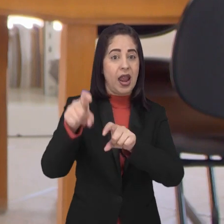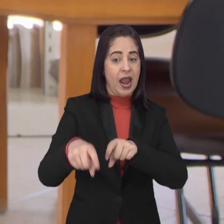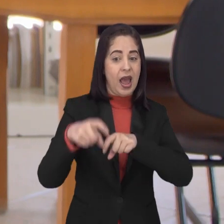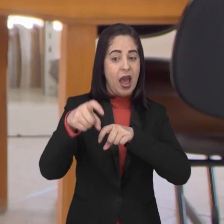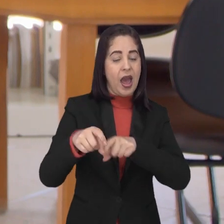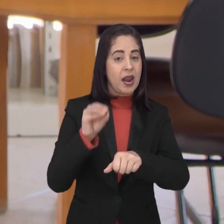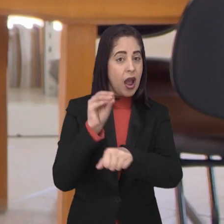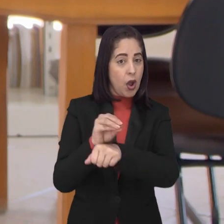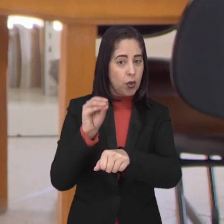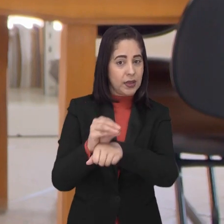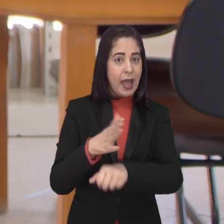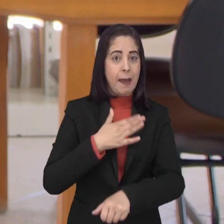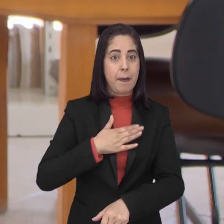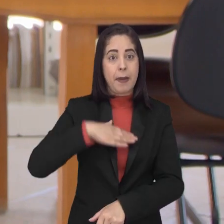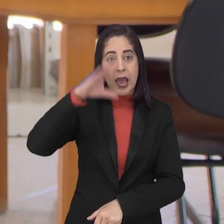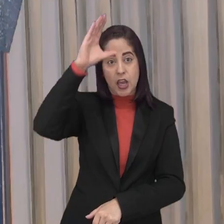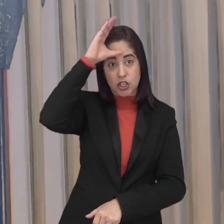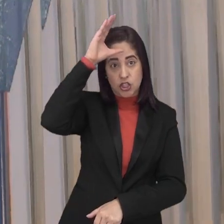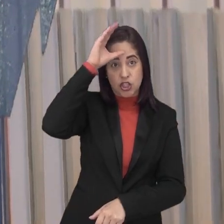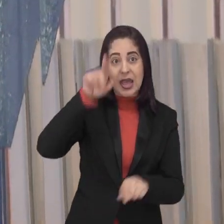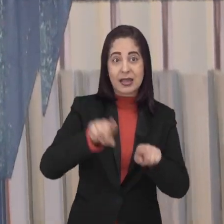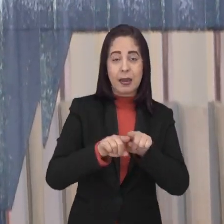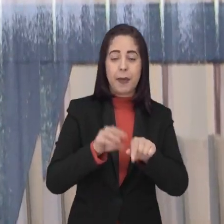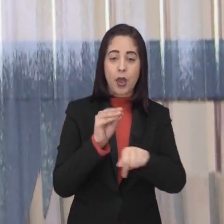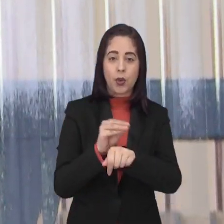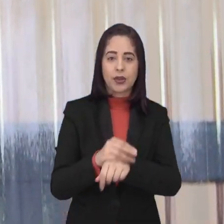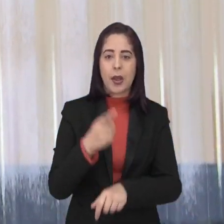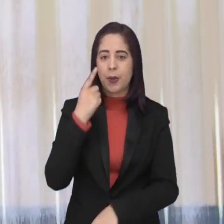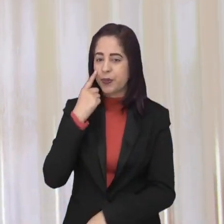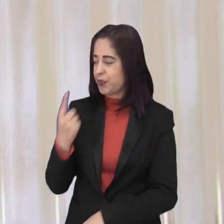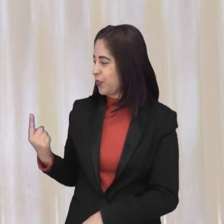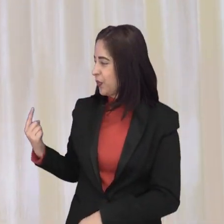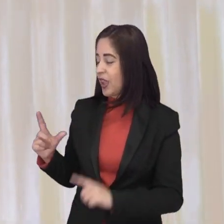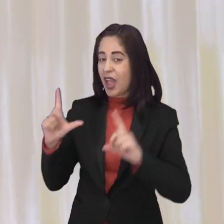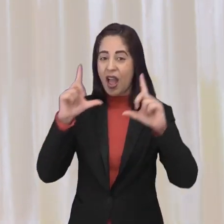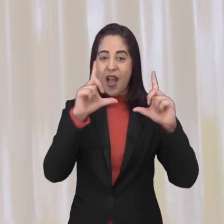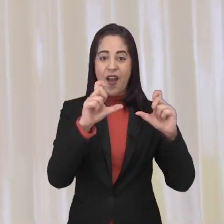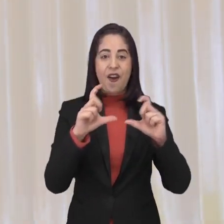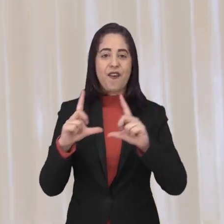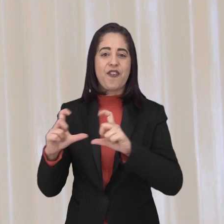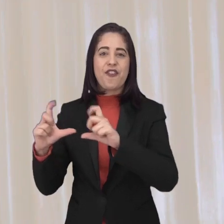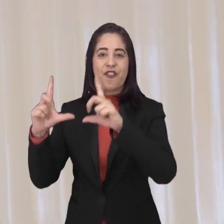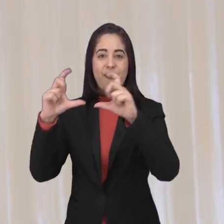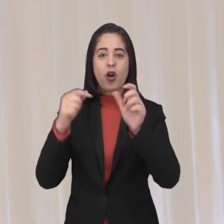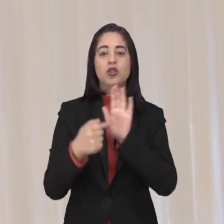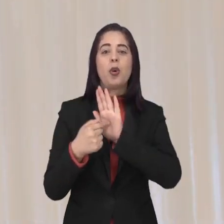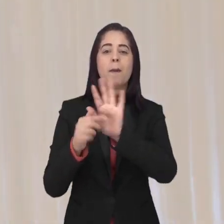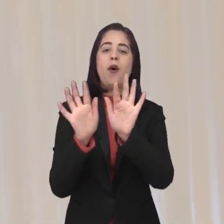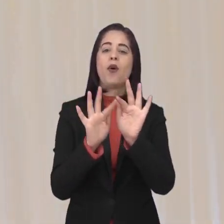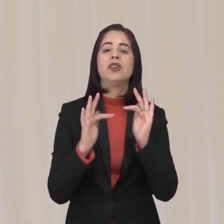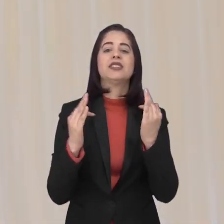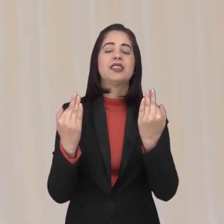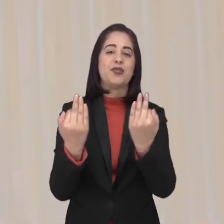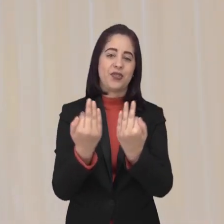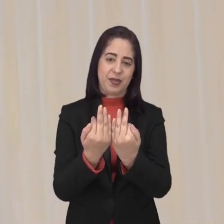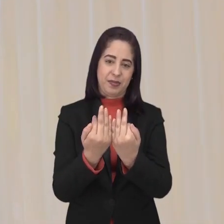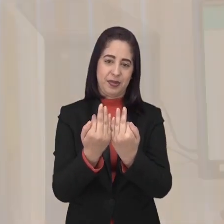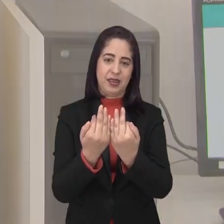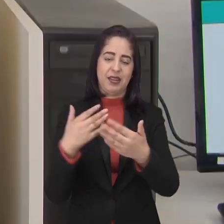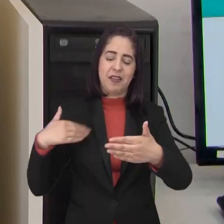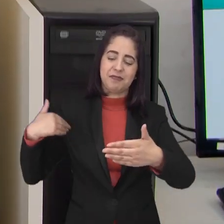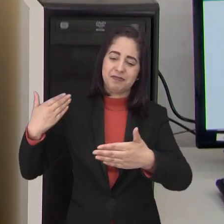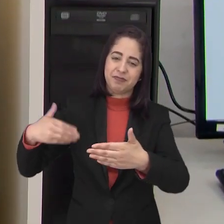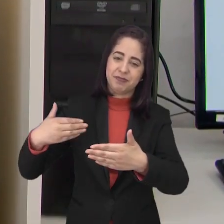tia Judite Molina Mendonça. As fotografias expostas na entrada são registros da família através das